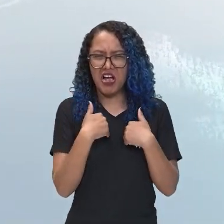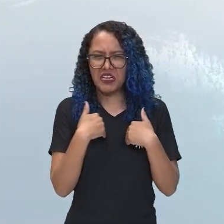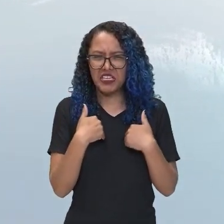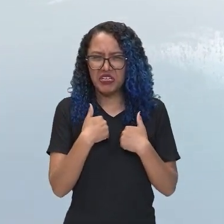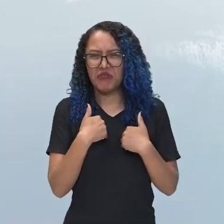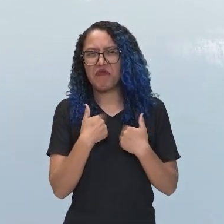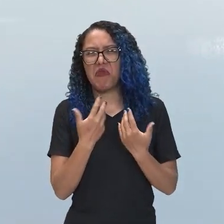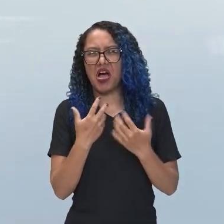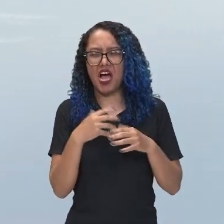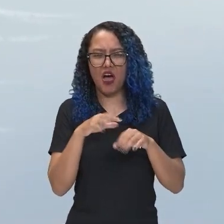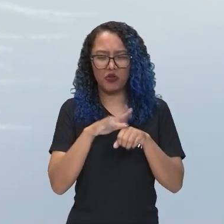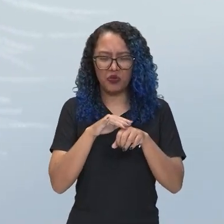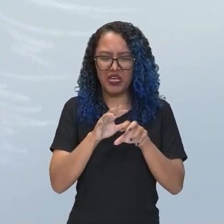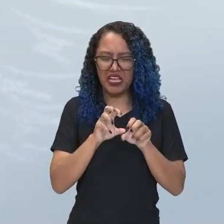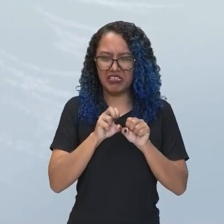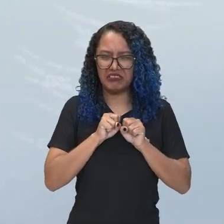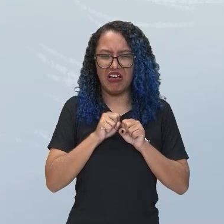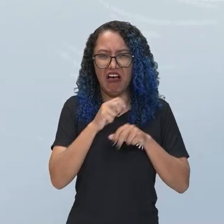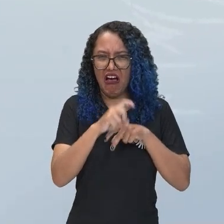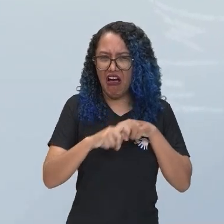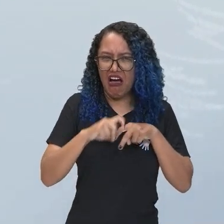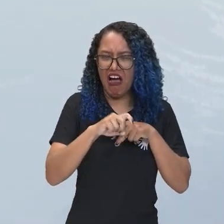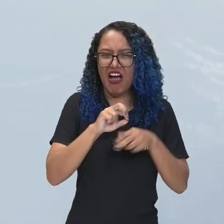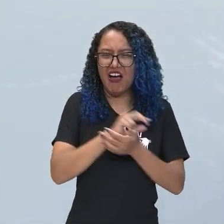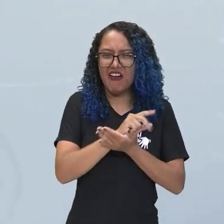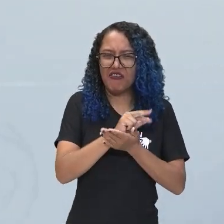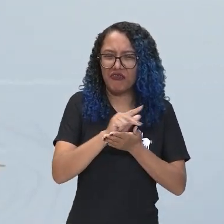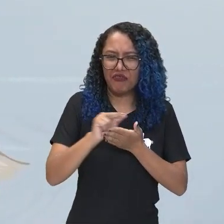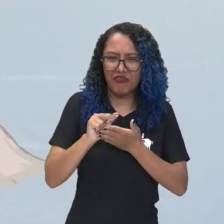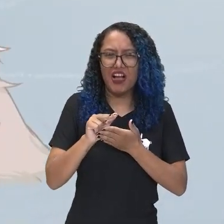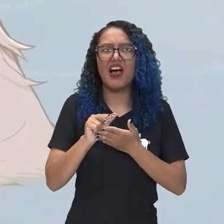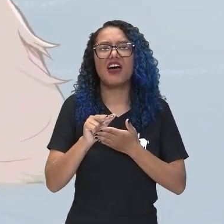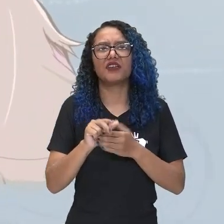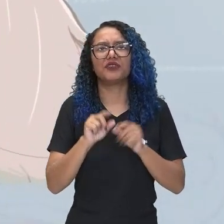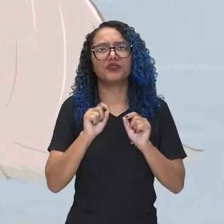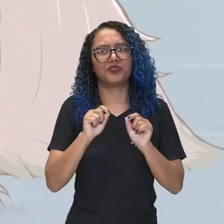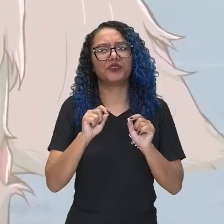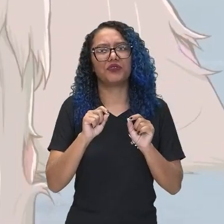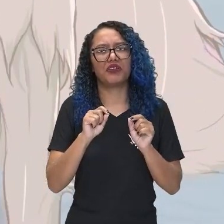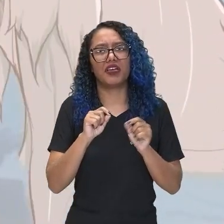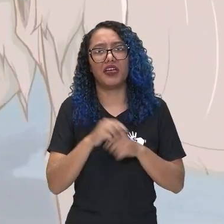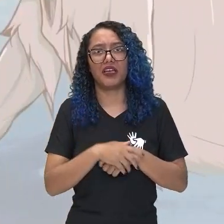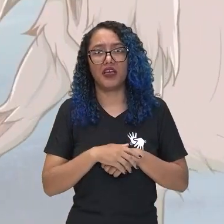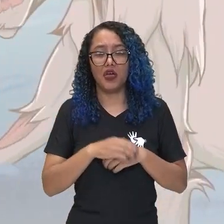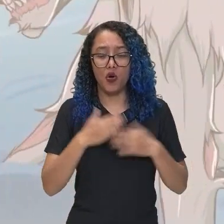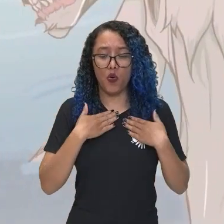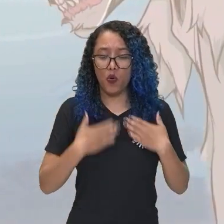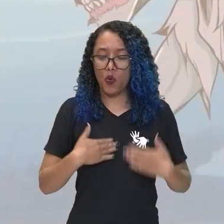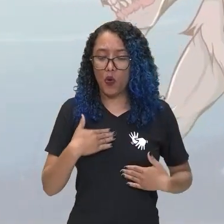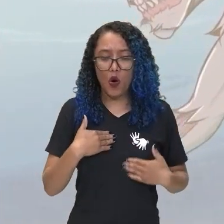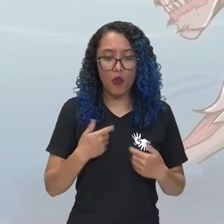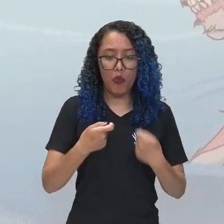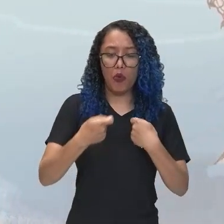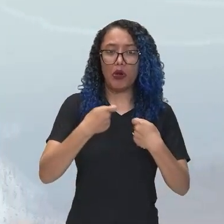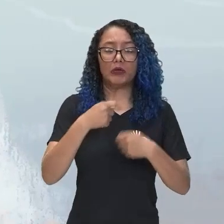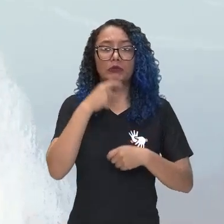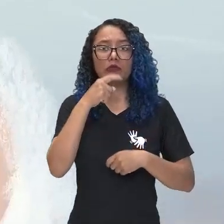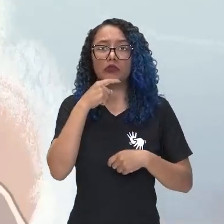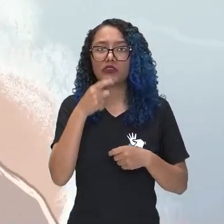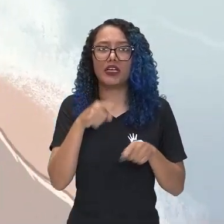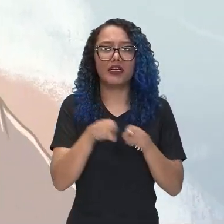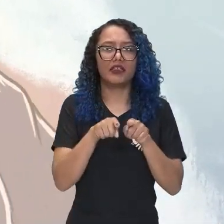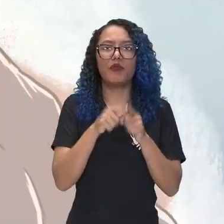com micro-organismos parasitas podem perder o controle de seu corpo e viver escravizados e sem vontade